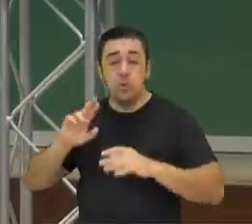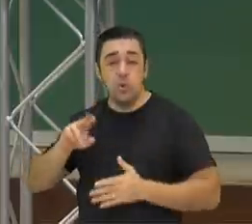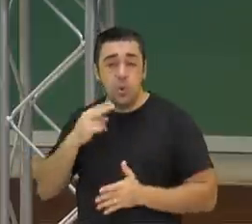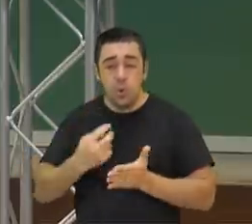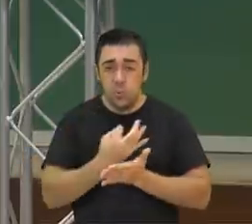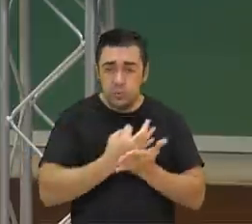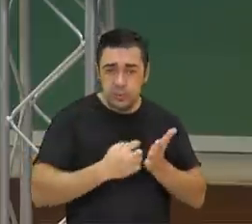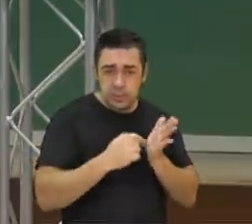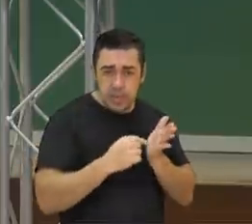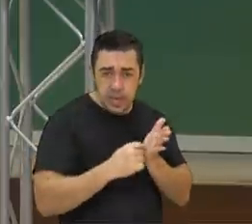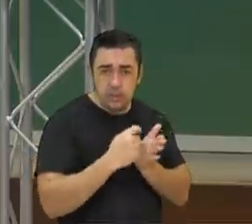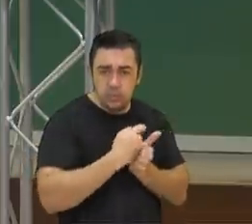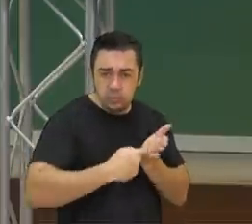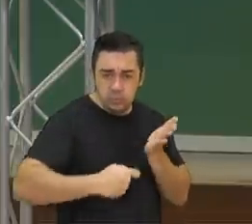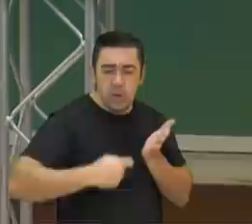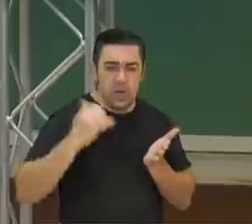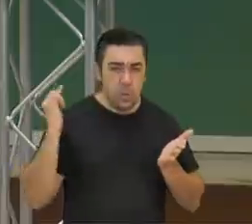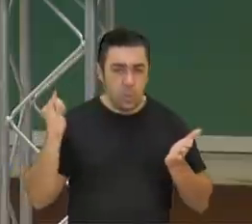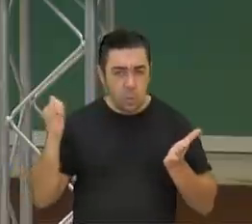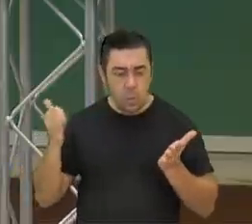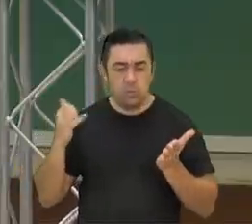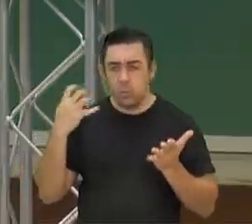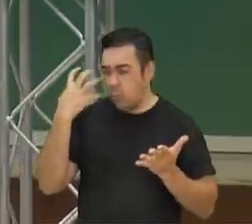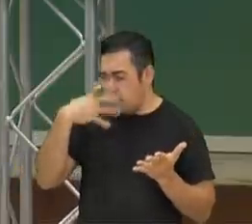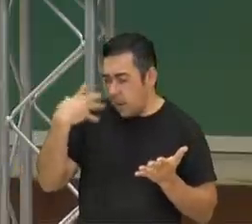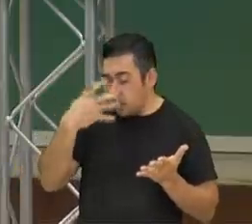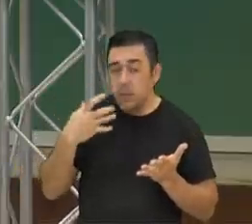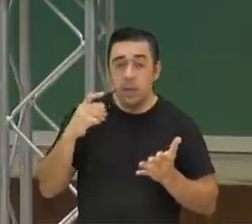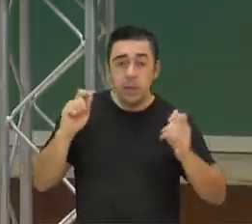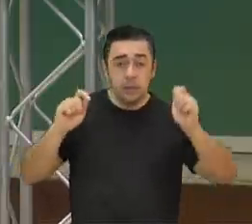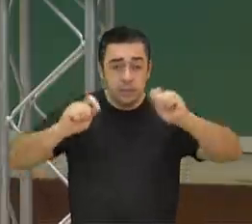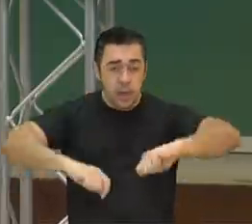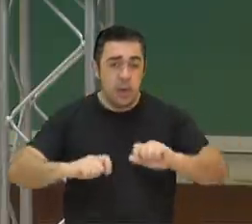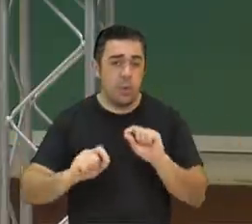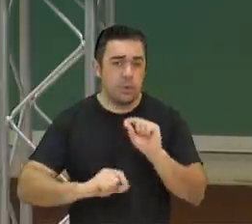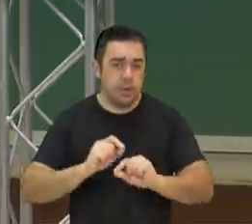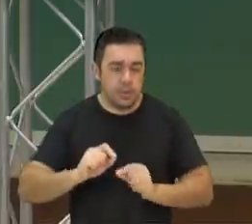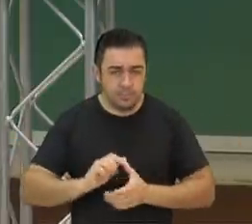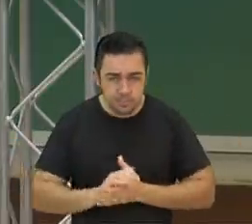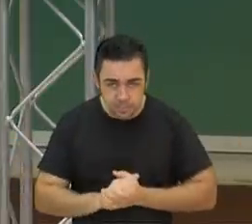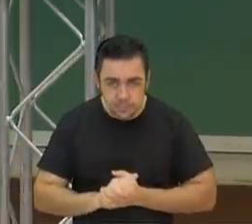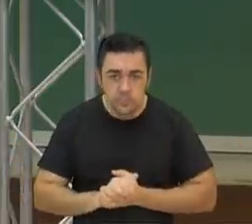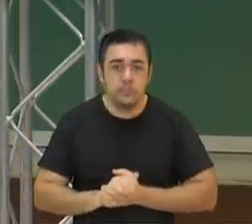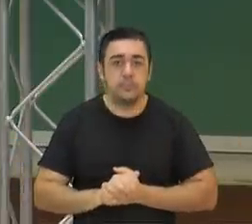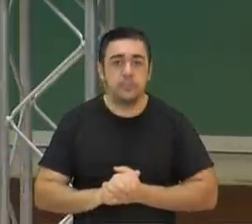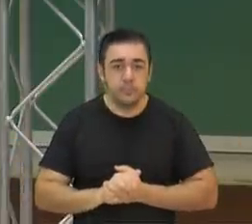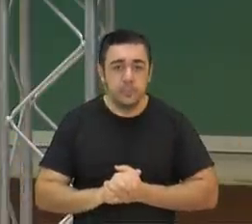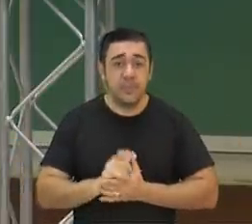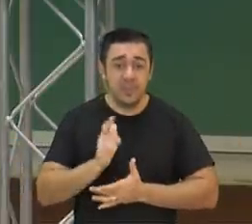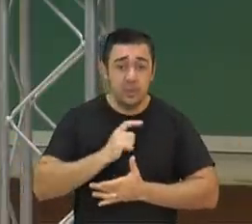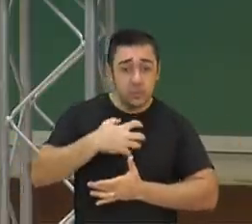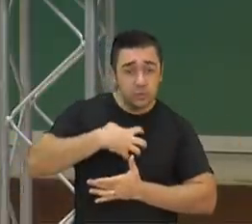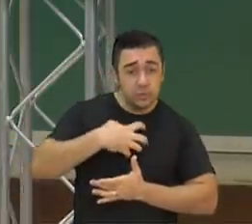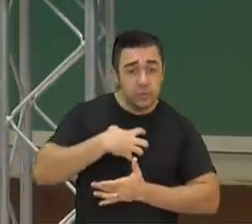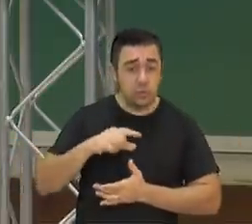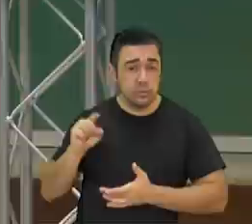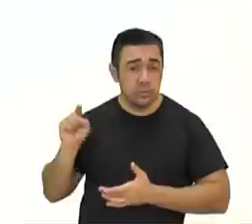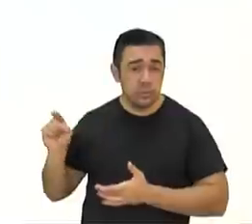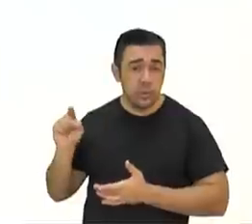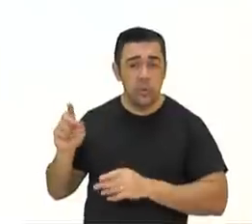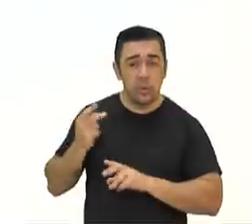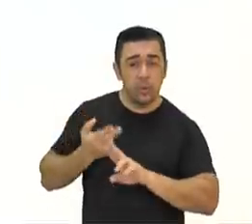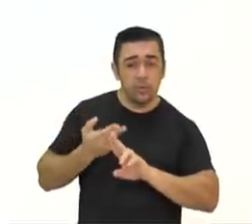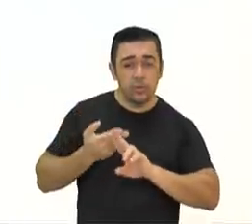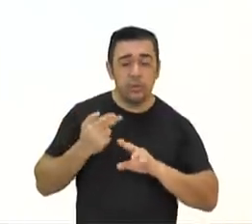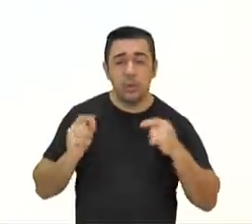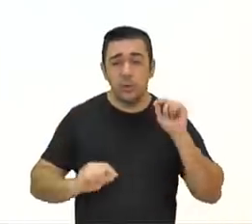texto literário, um conto, uma crônica, um romance, a gente pode ter esse estilo, né, sendo